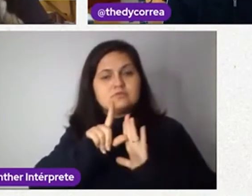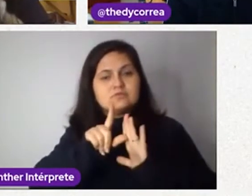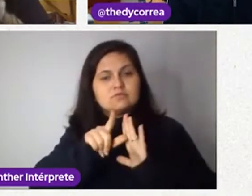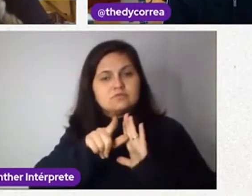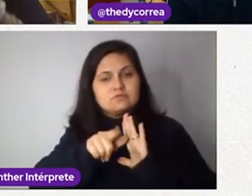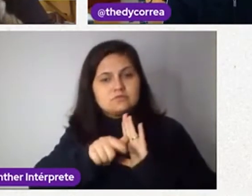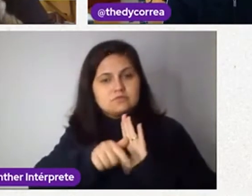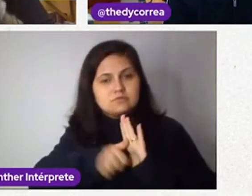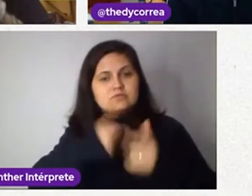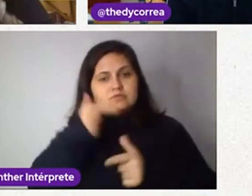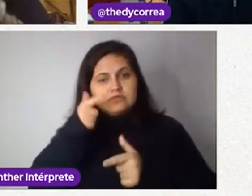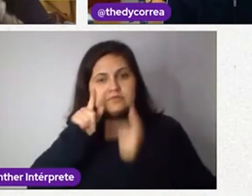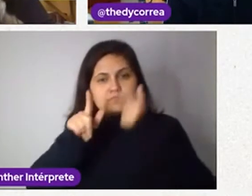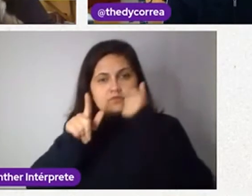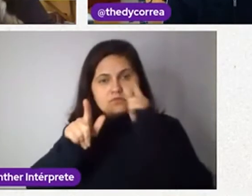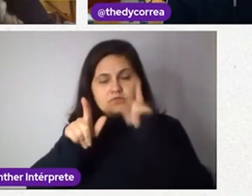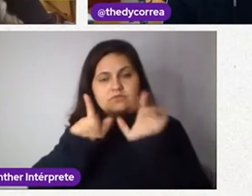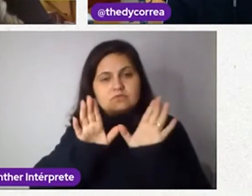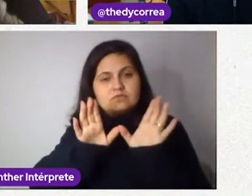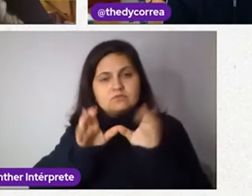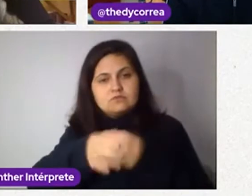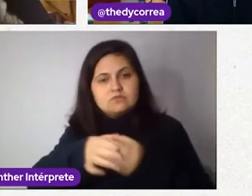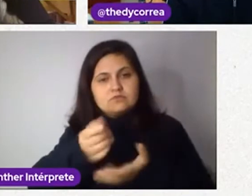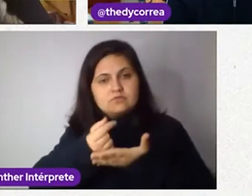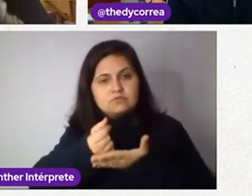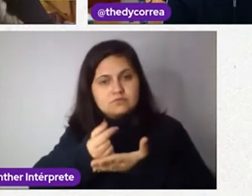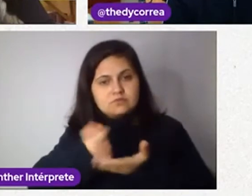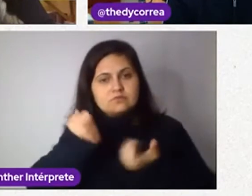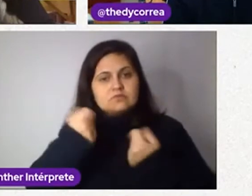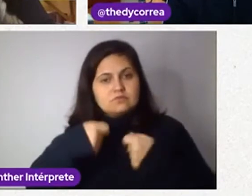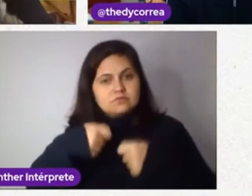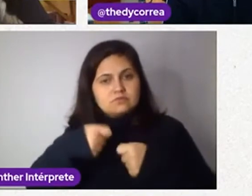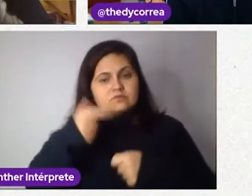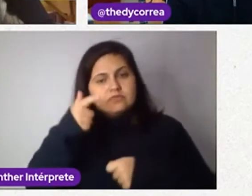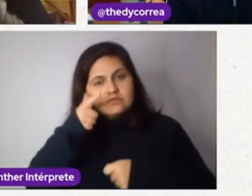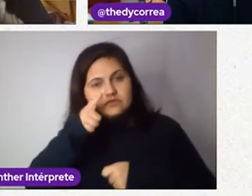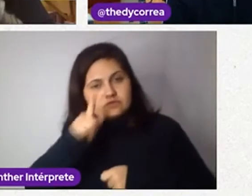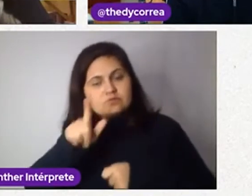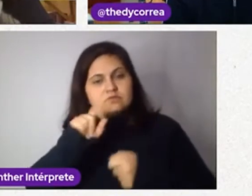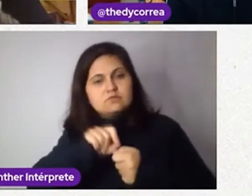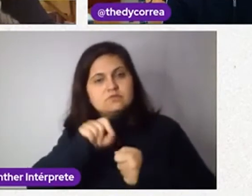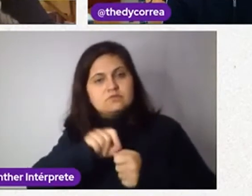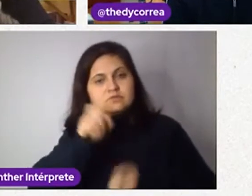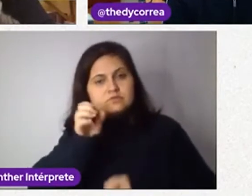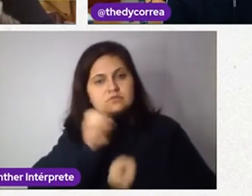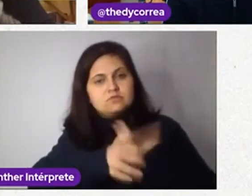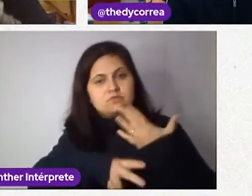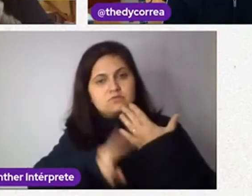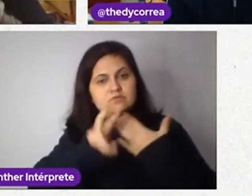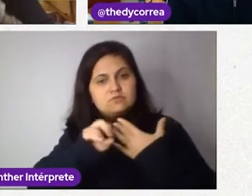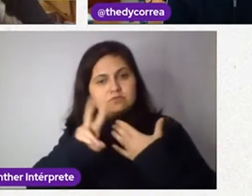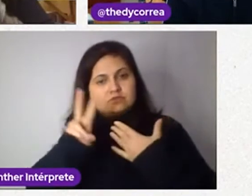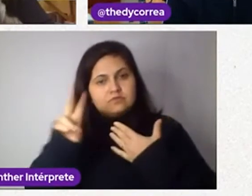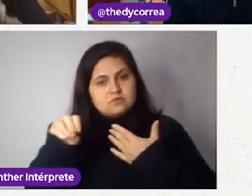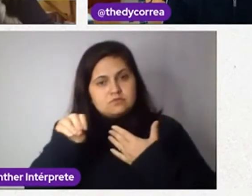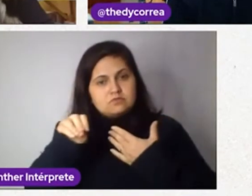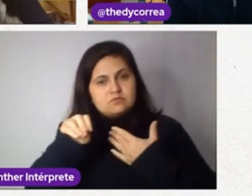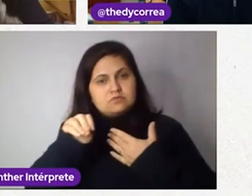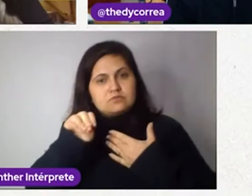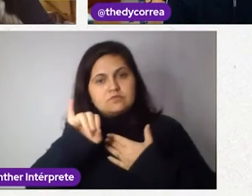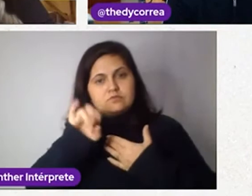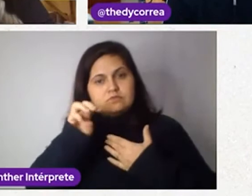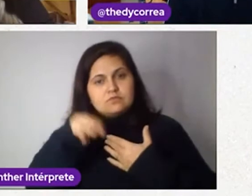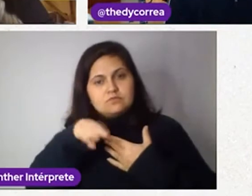então, conseguiram reunir aquele valor necessário e conseguiram fazer esse lançamento em 2020. É o Imersão,